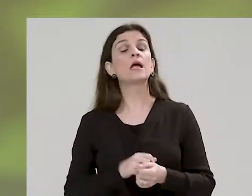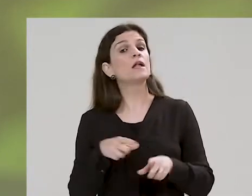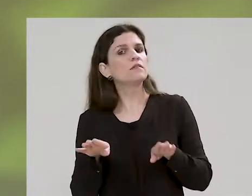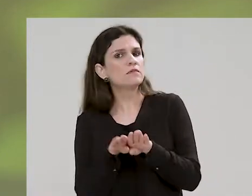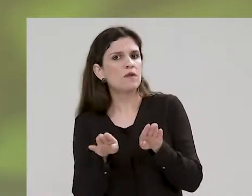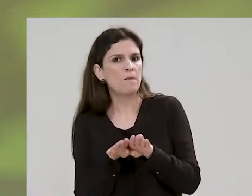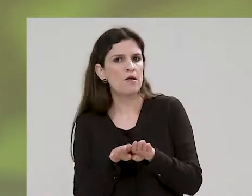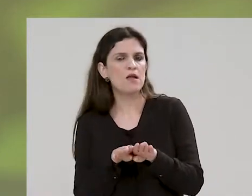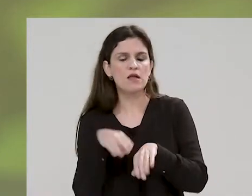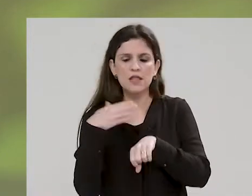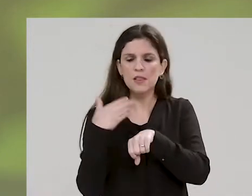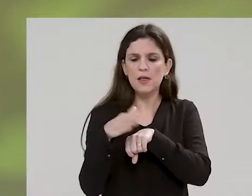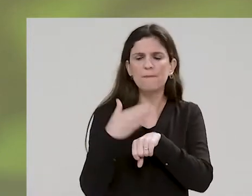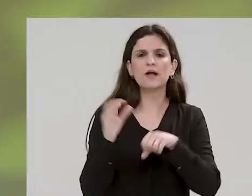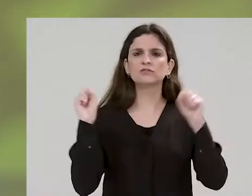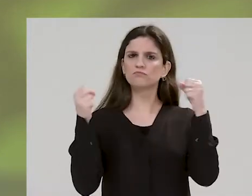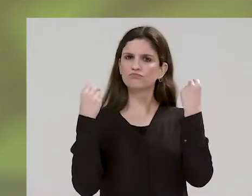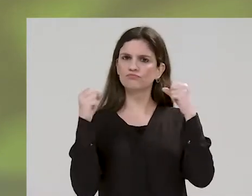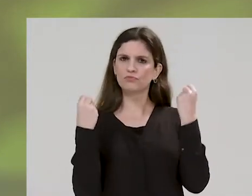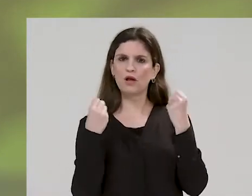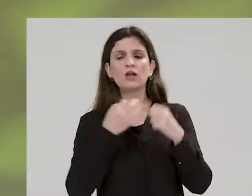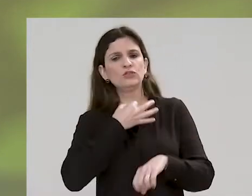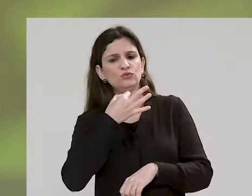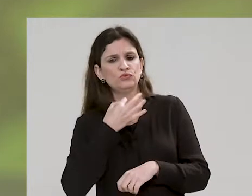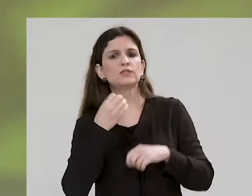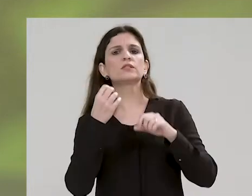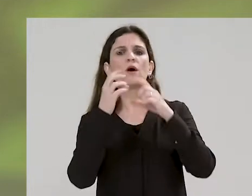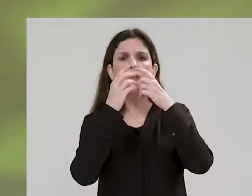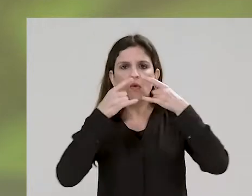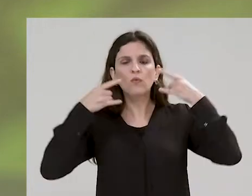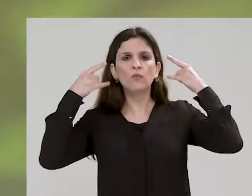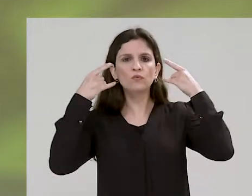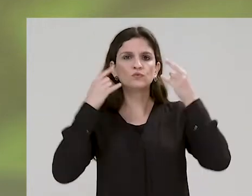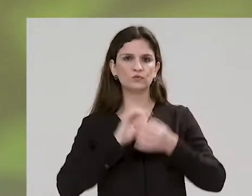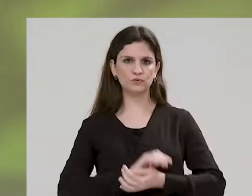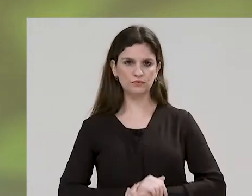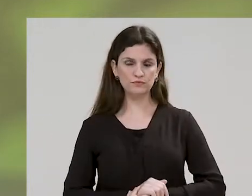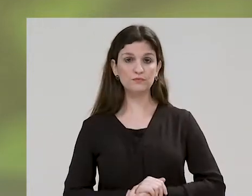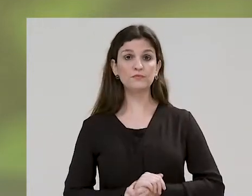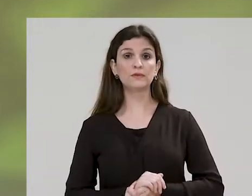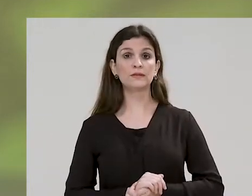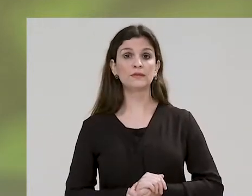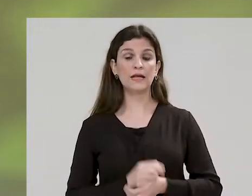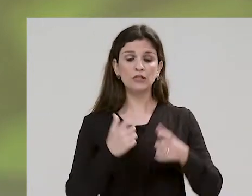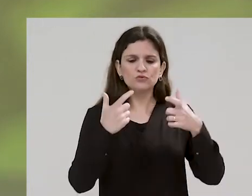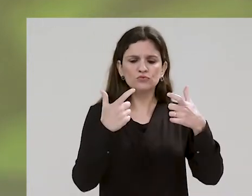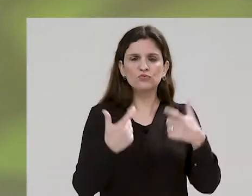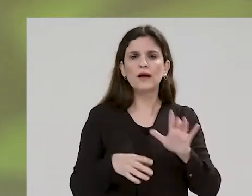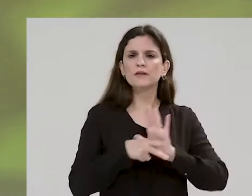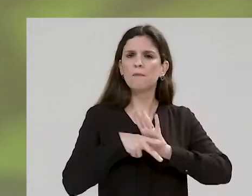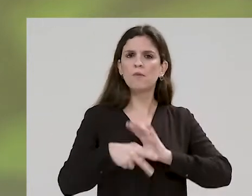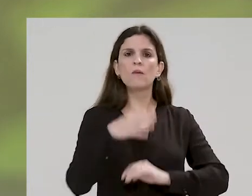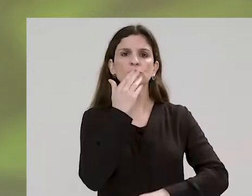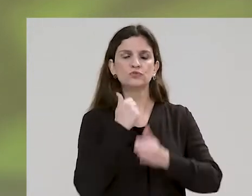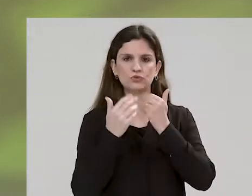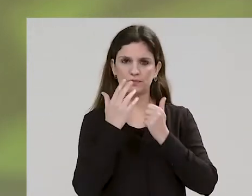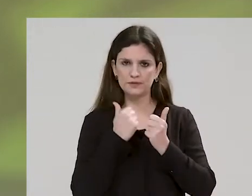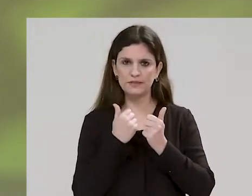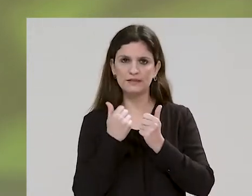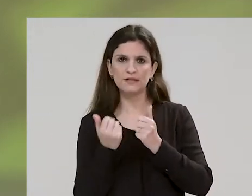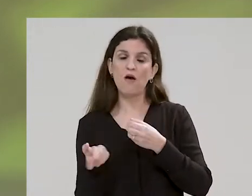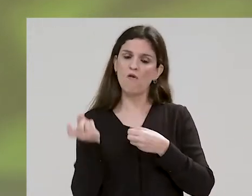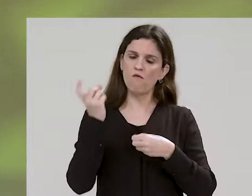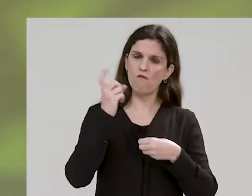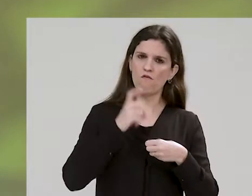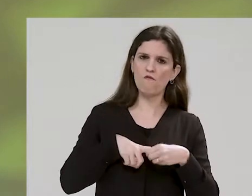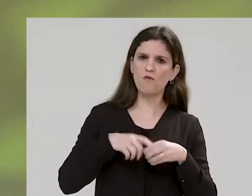o uso do item de segurança durante as atividades físicas e esportivas. Já em praças de alimentação, a